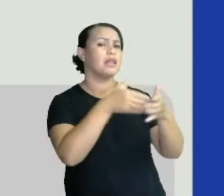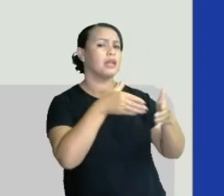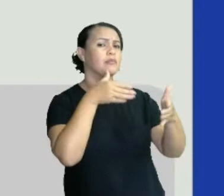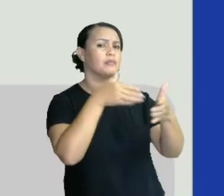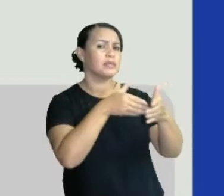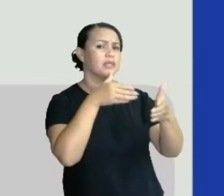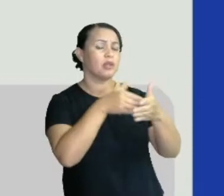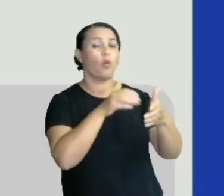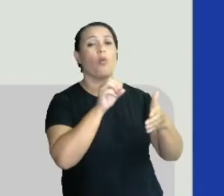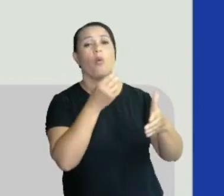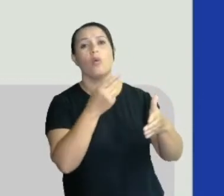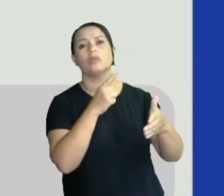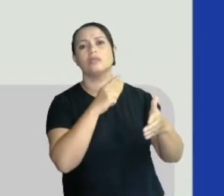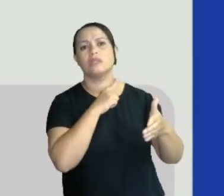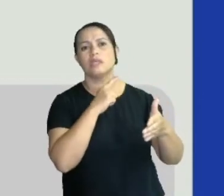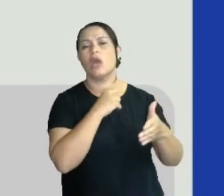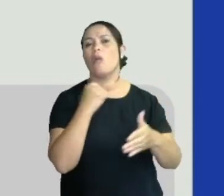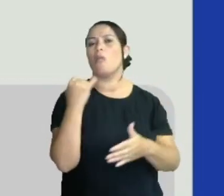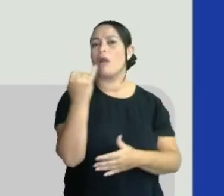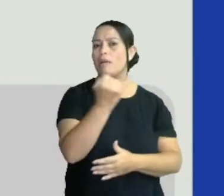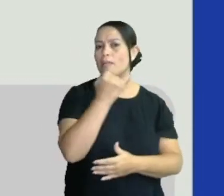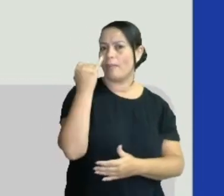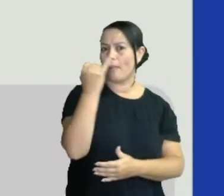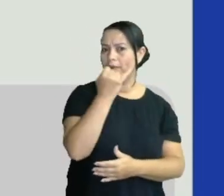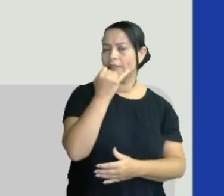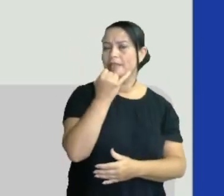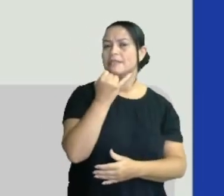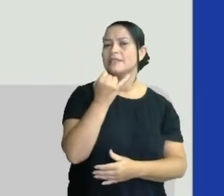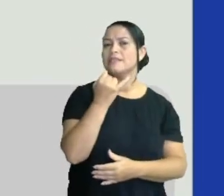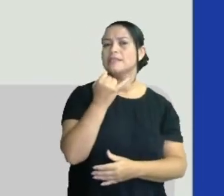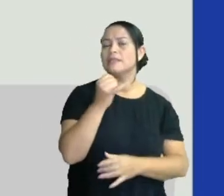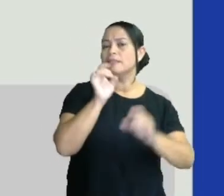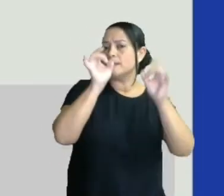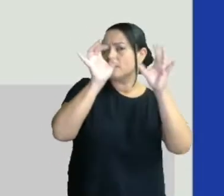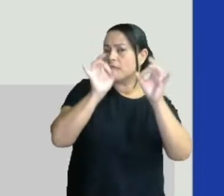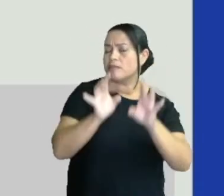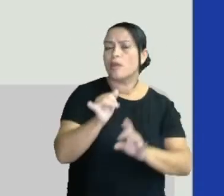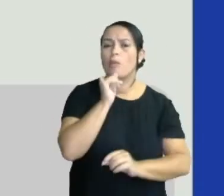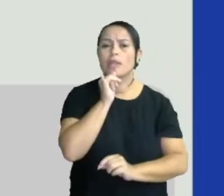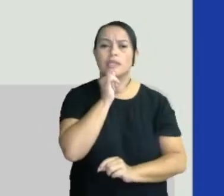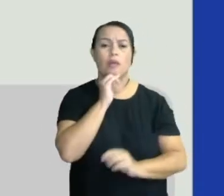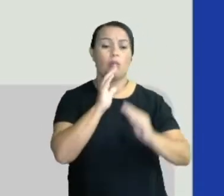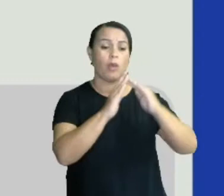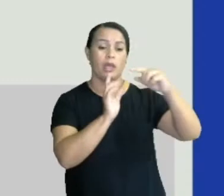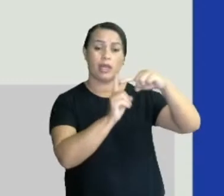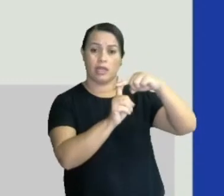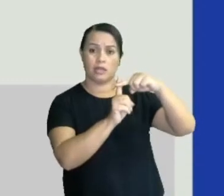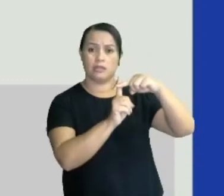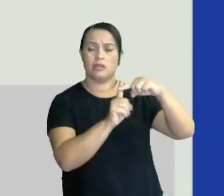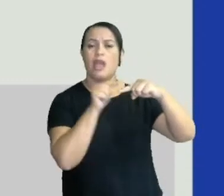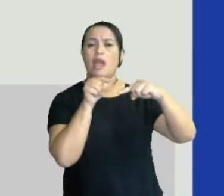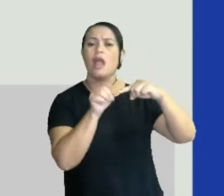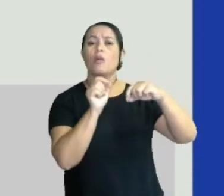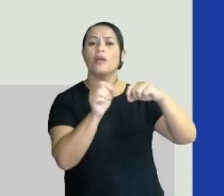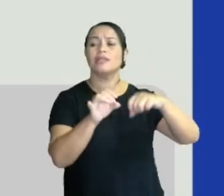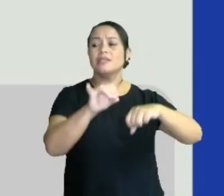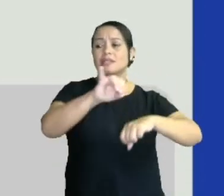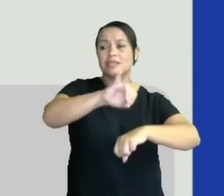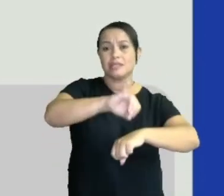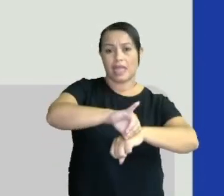ou tinha uma função bastante específica. A igreja, por exemplo, ela